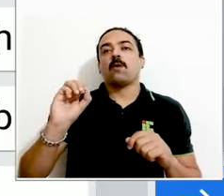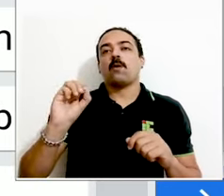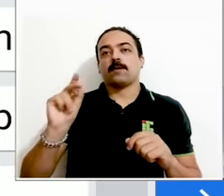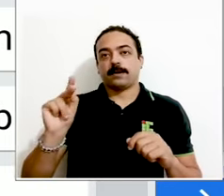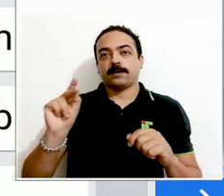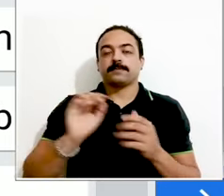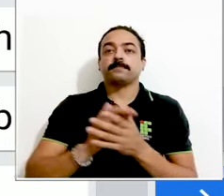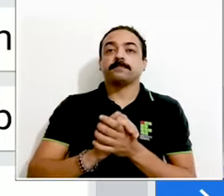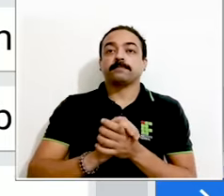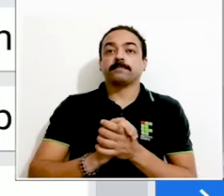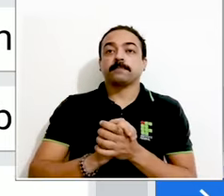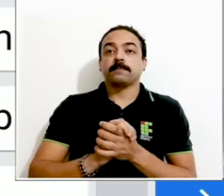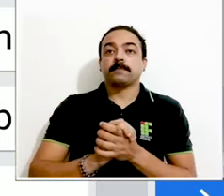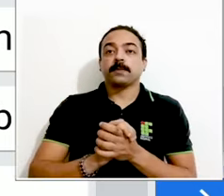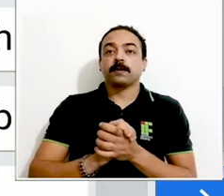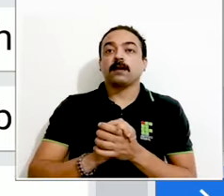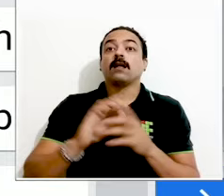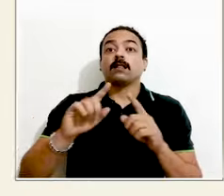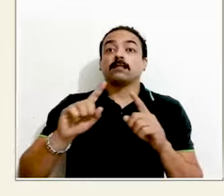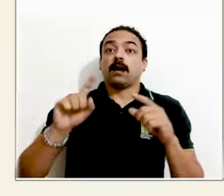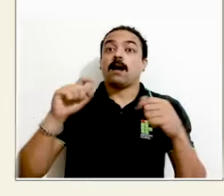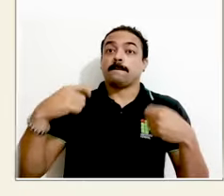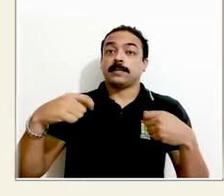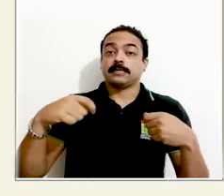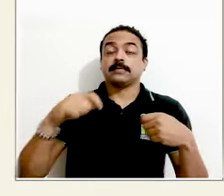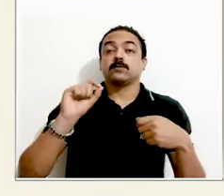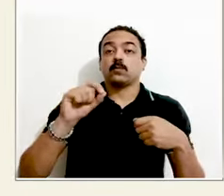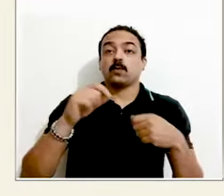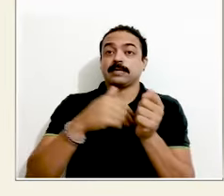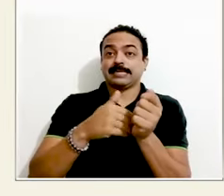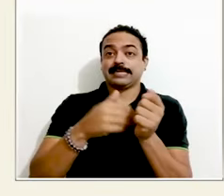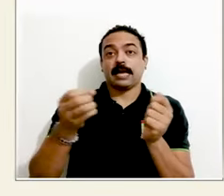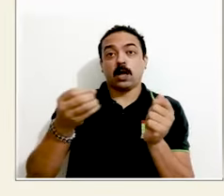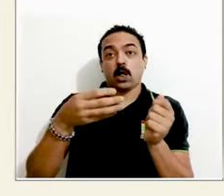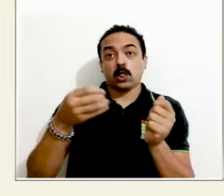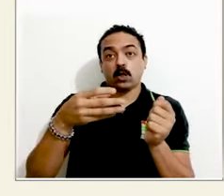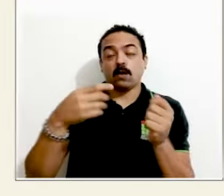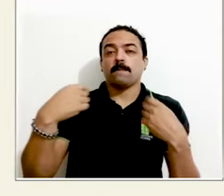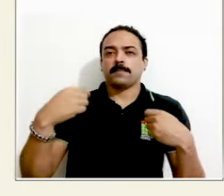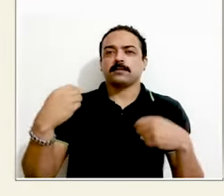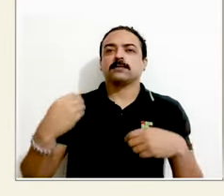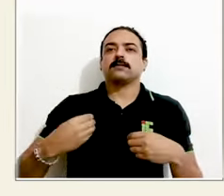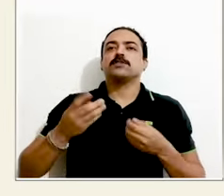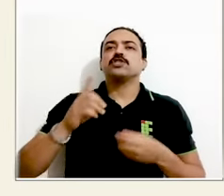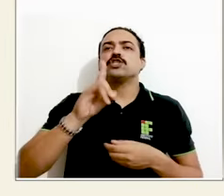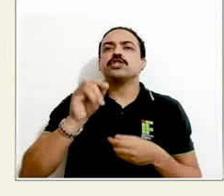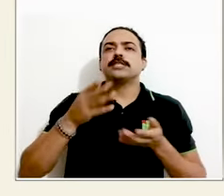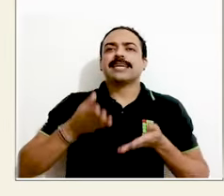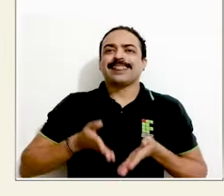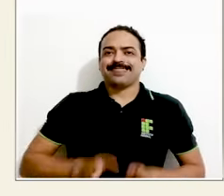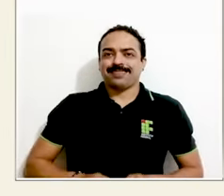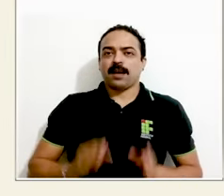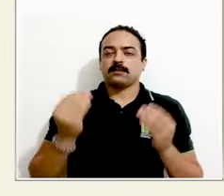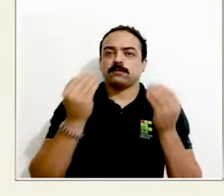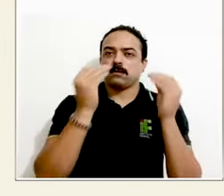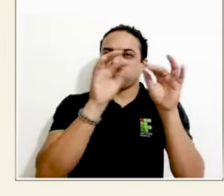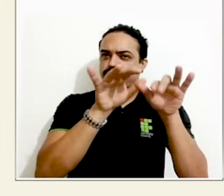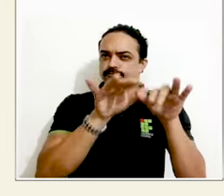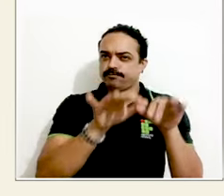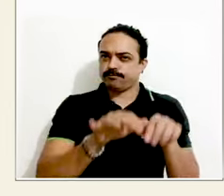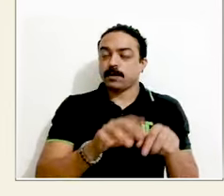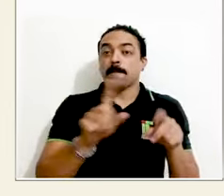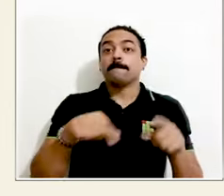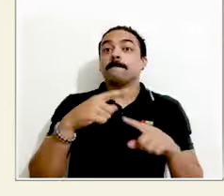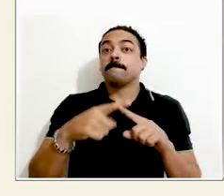em seguida clique em ok e após o login o site vai pedir para você criar uma nova senha você deve